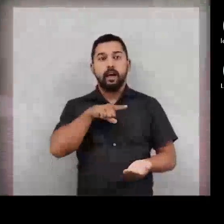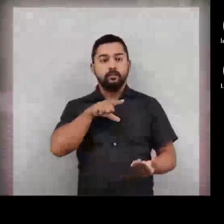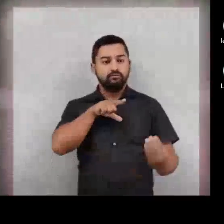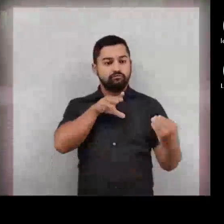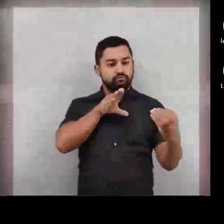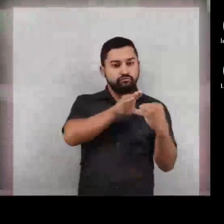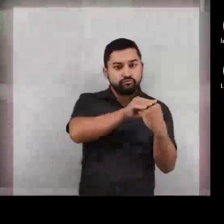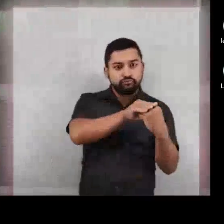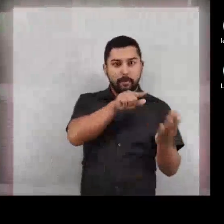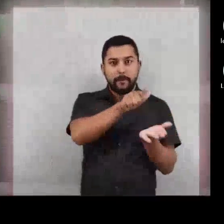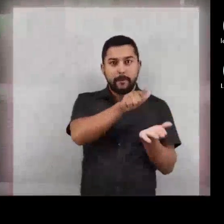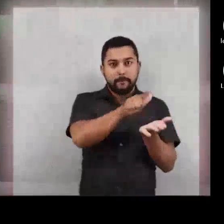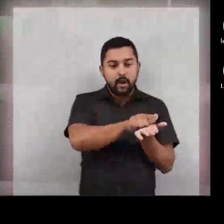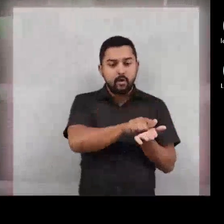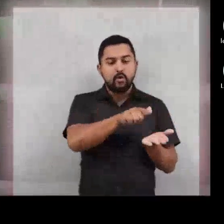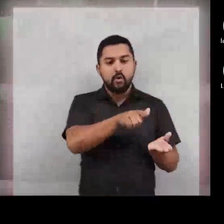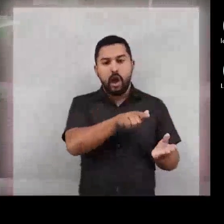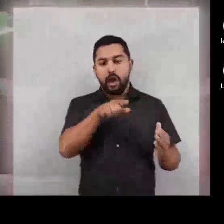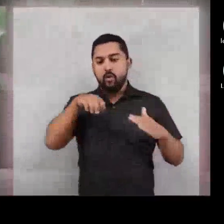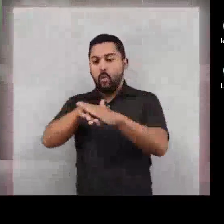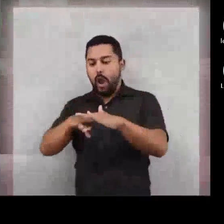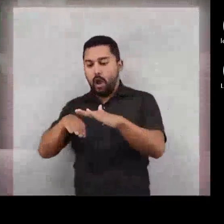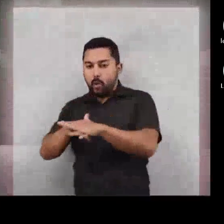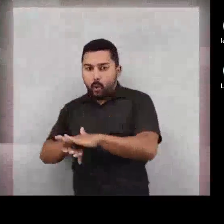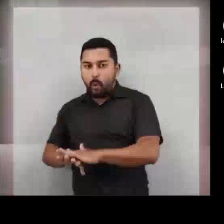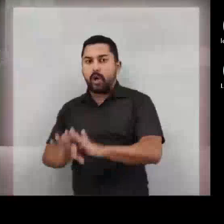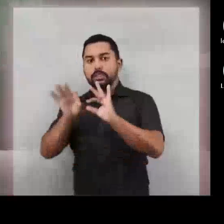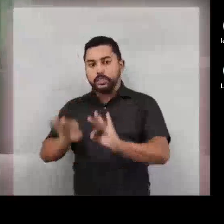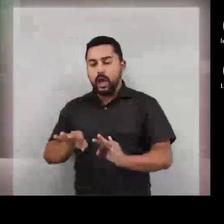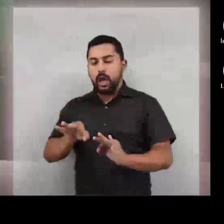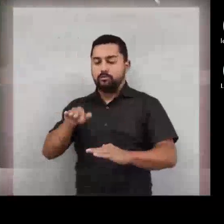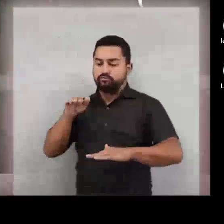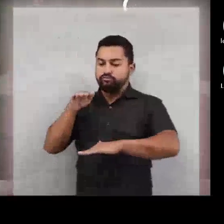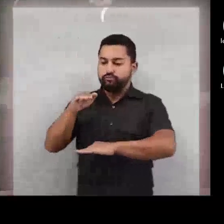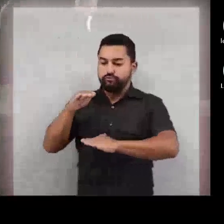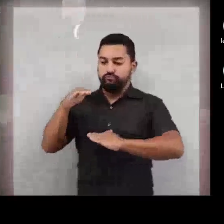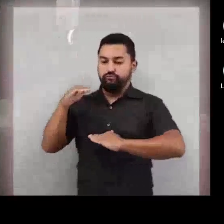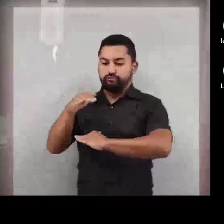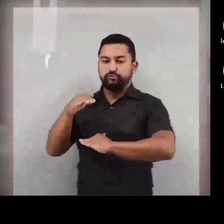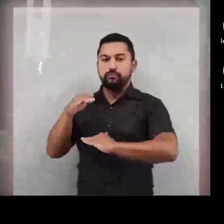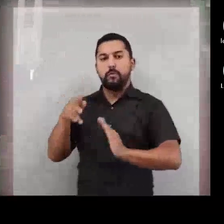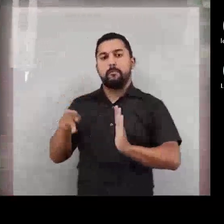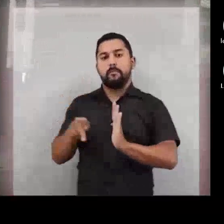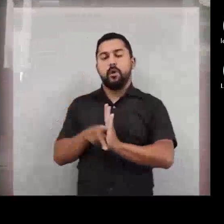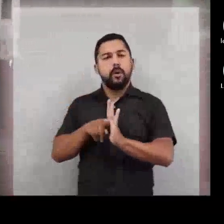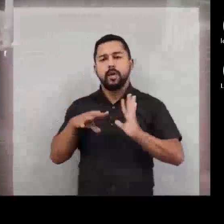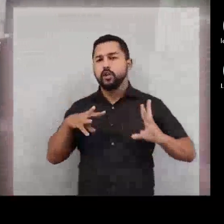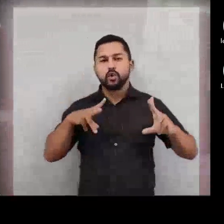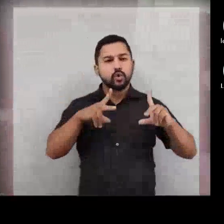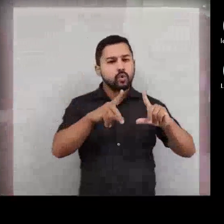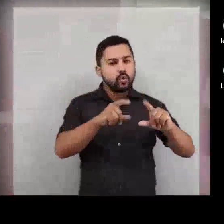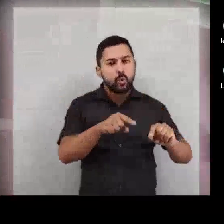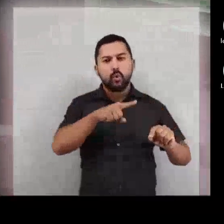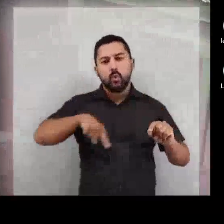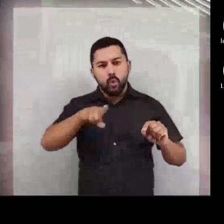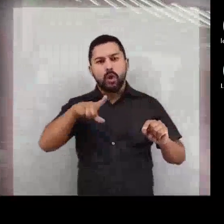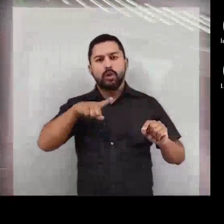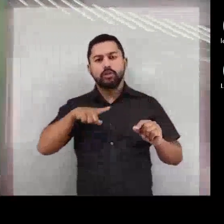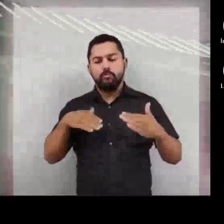As resmas já embaladas são reunidas em caixas de embarque que foram